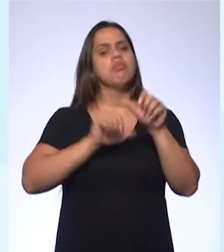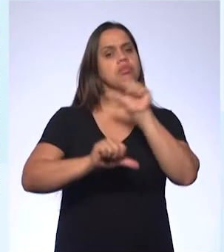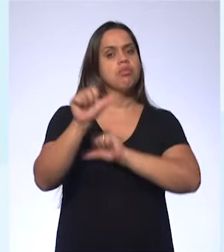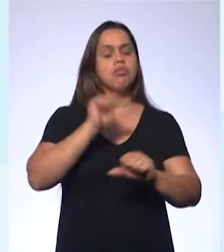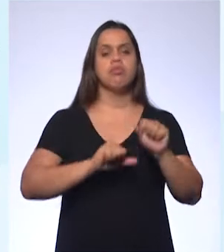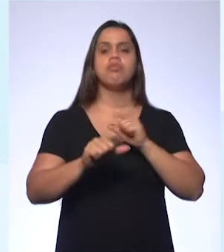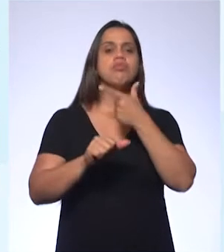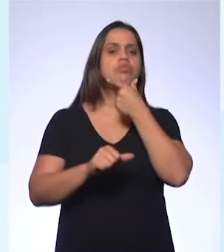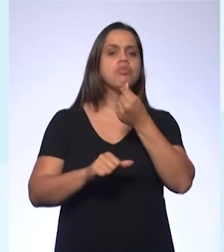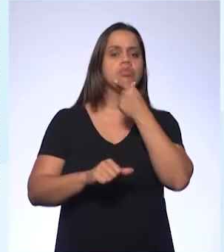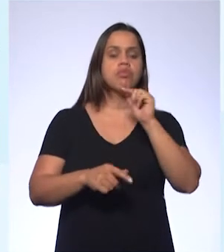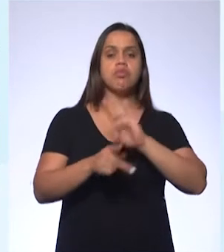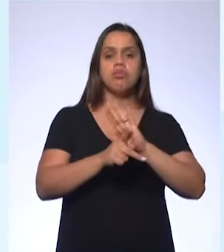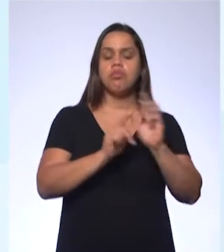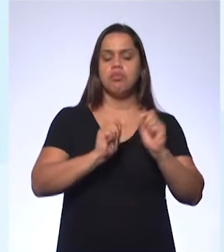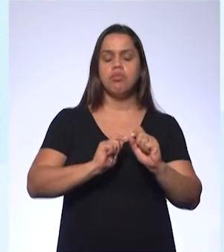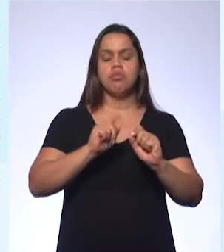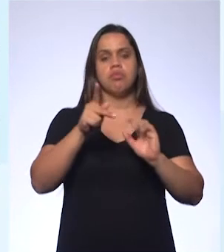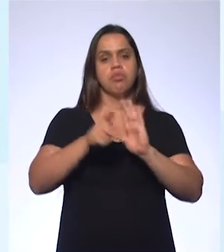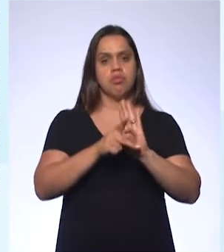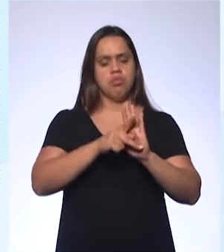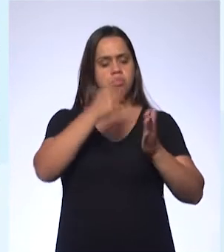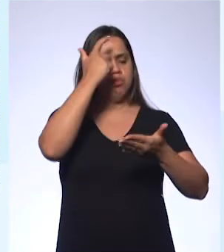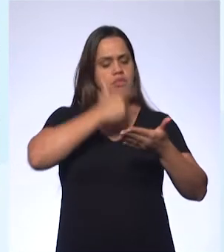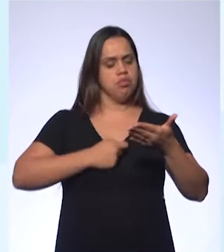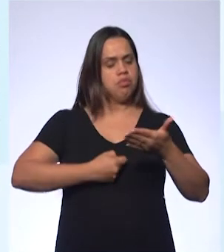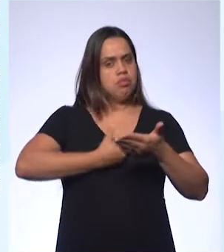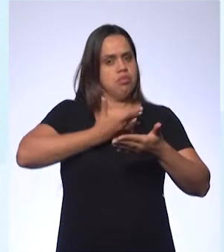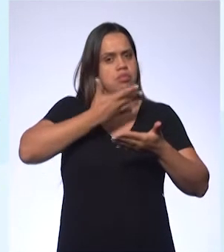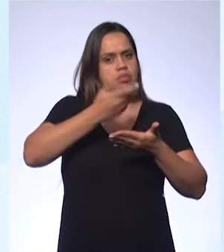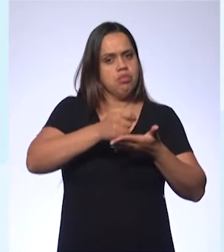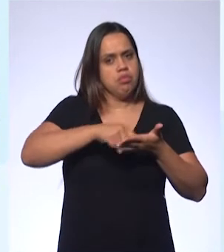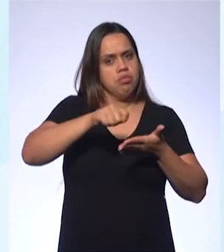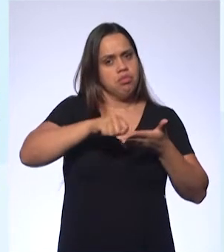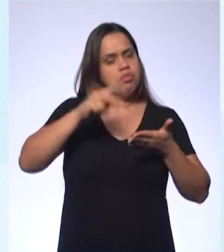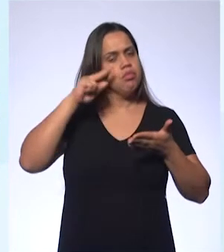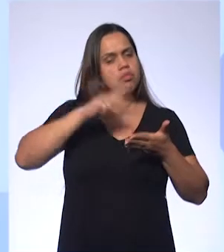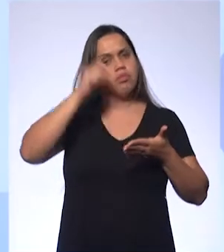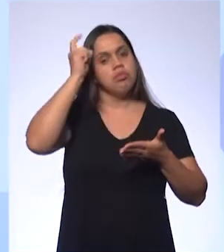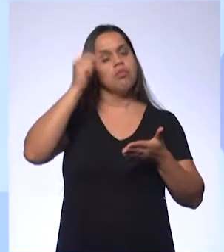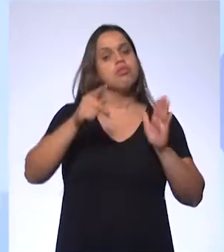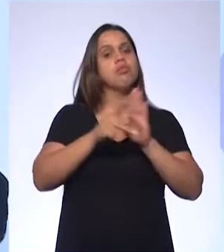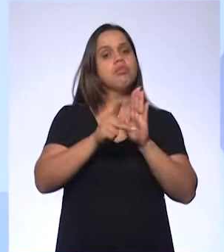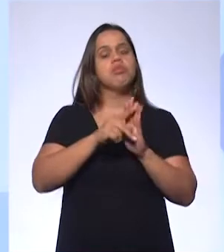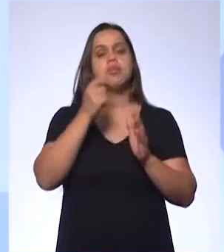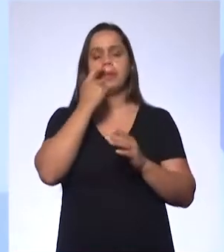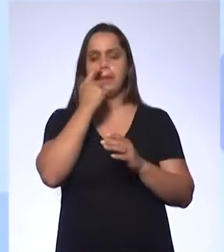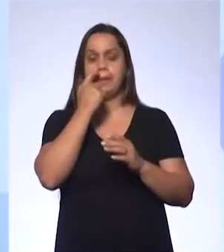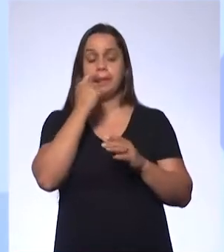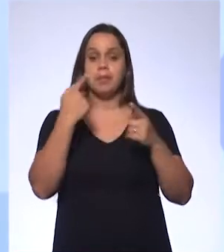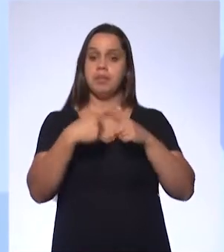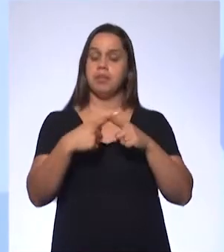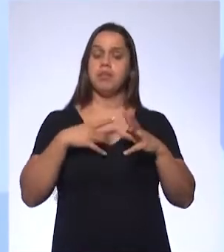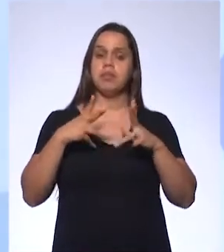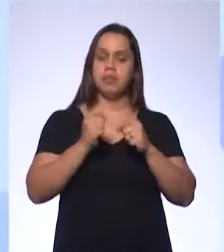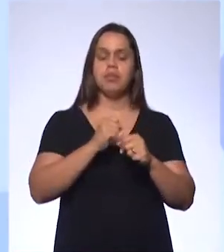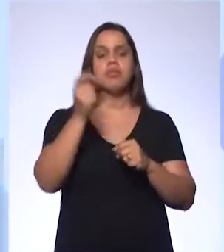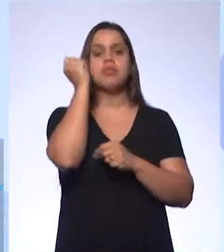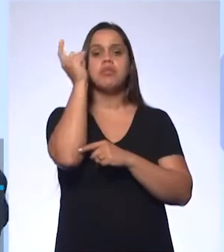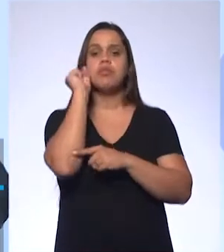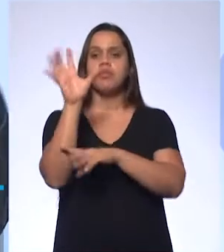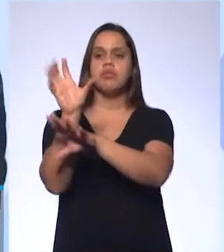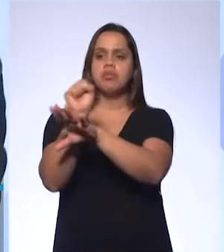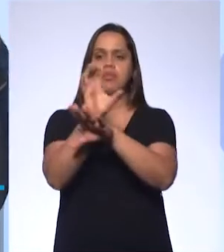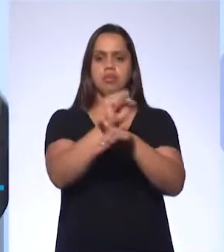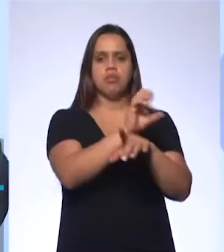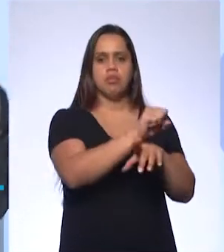si mesmo, né? Ou seja, ele é um consumidor de si próprio, ou seja, da sua própria cultura, né? Ao consumir a cultura do outro, ele